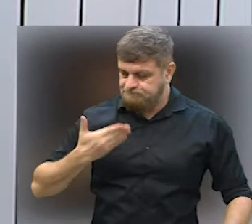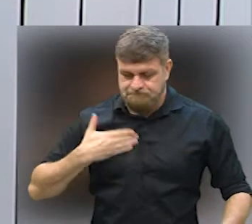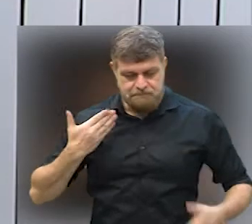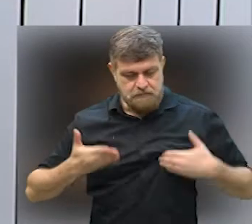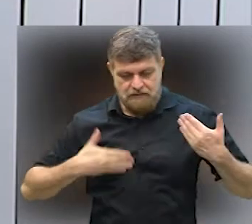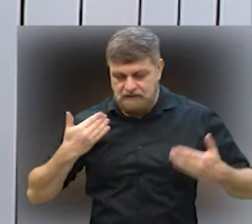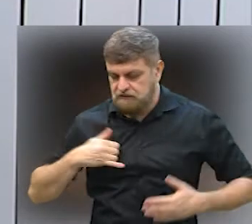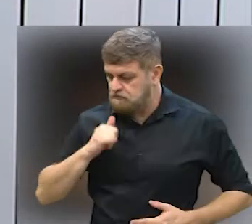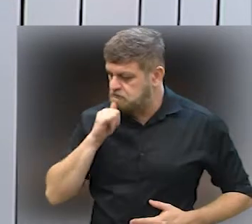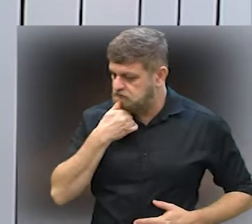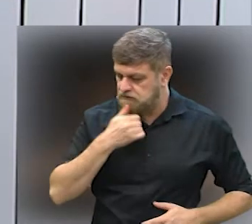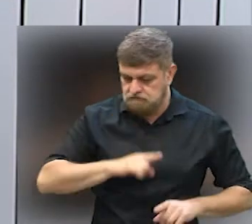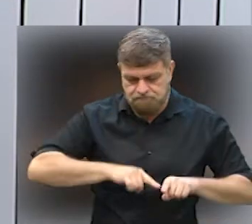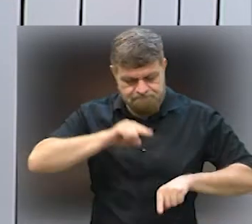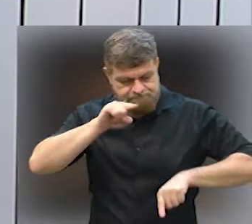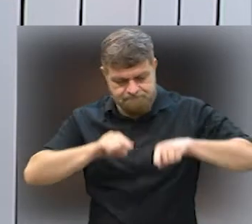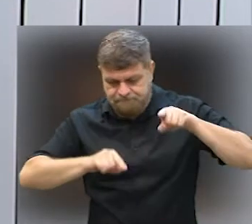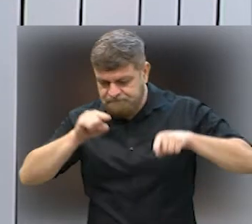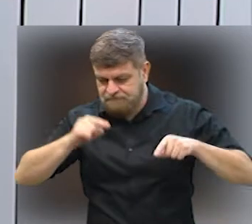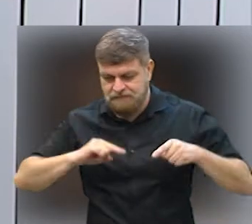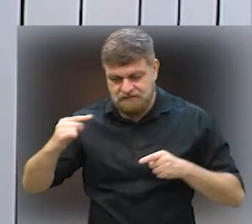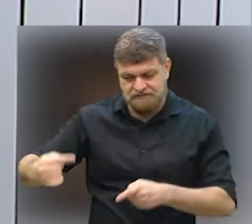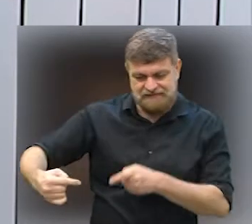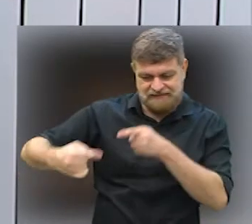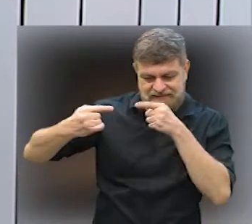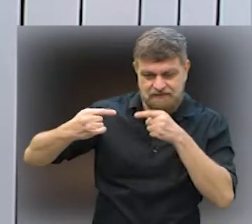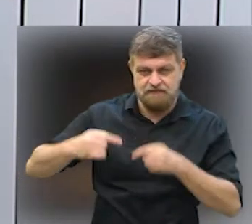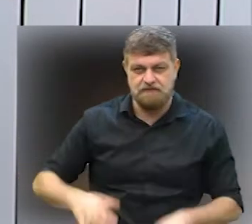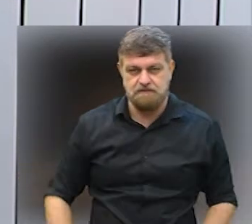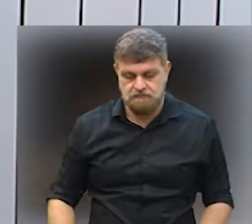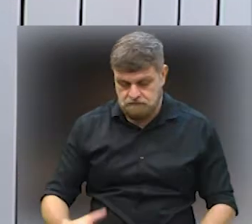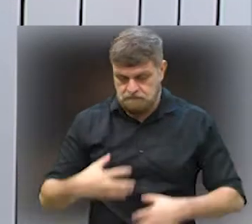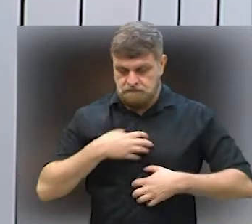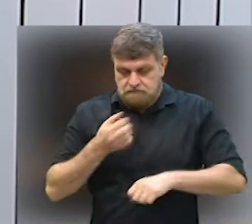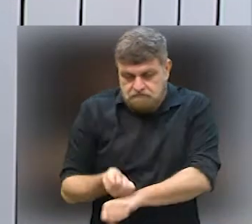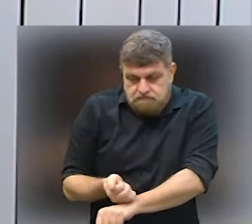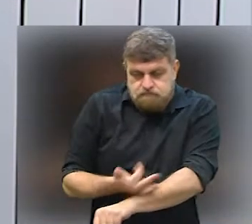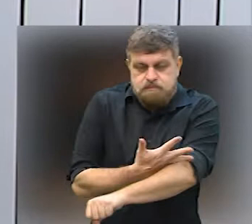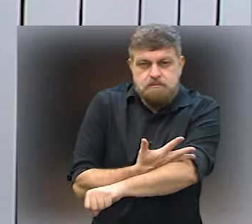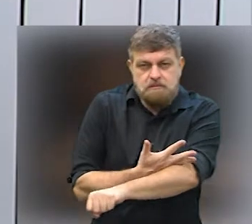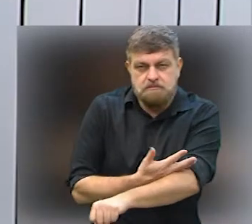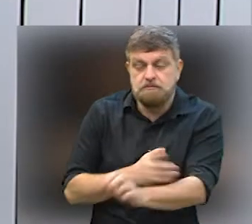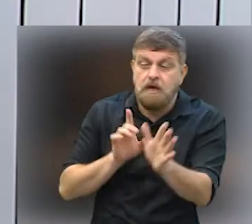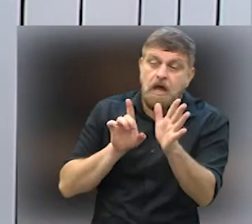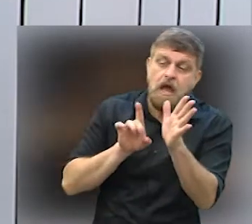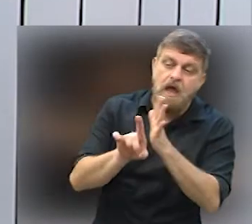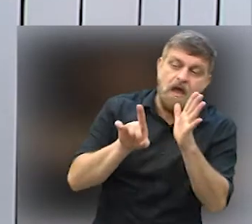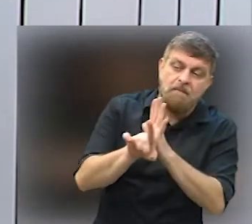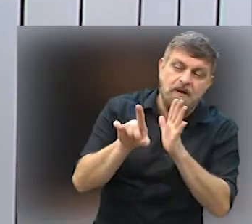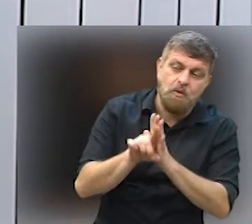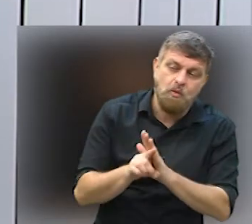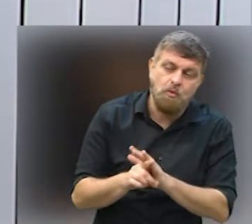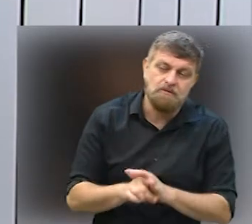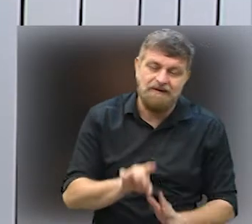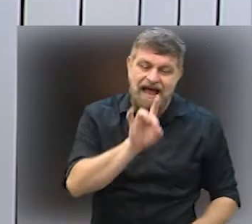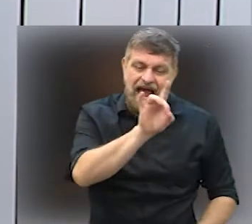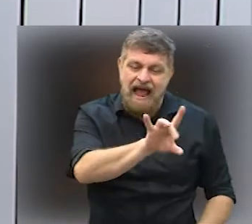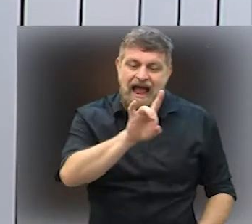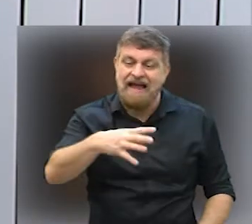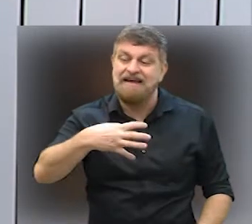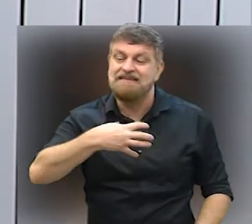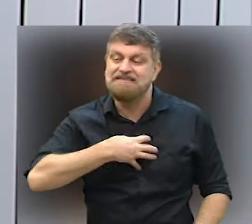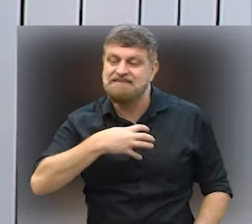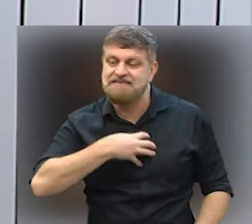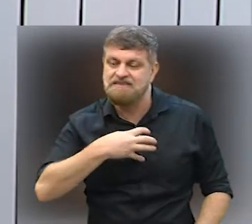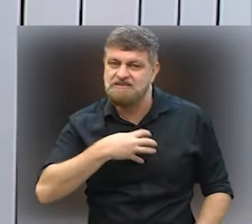alegria, tristeza, os desafios vieram à tona. O que você pode contar sobre cada um